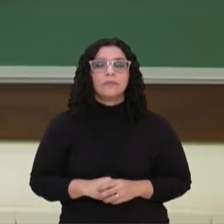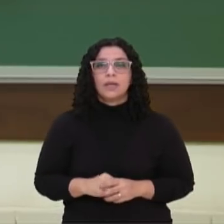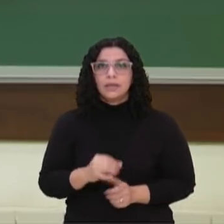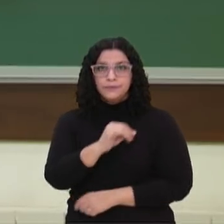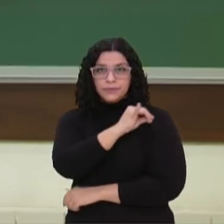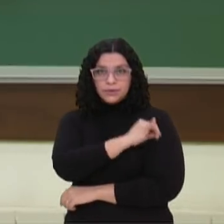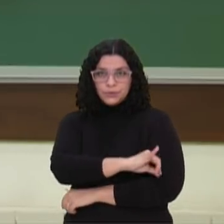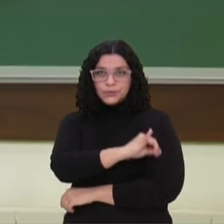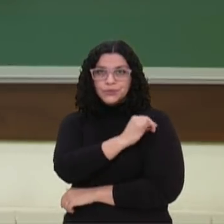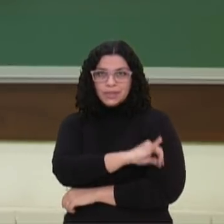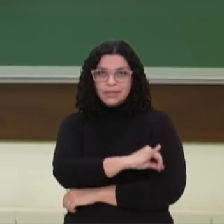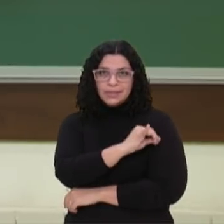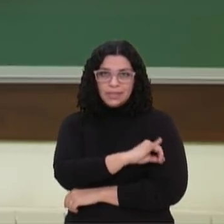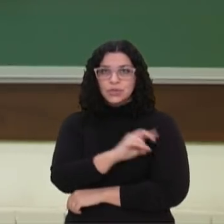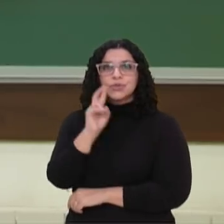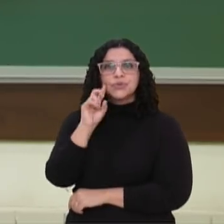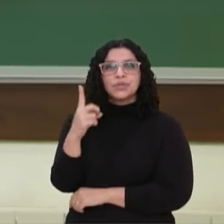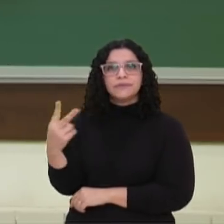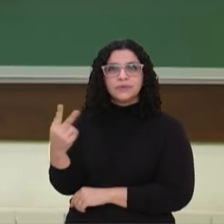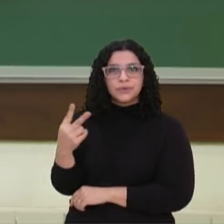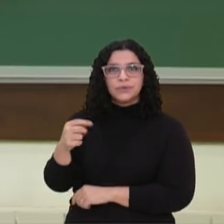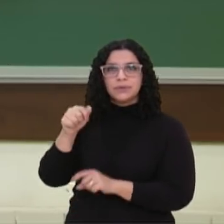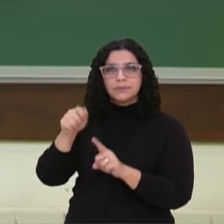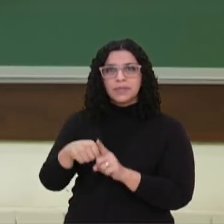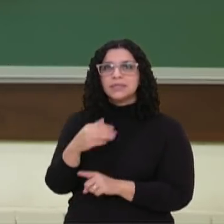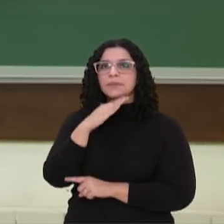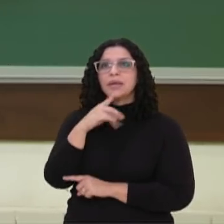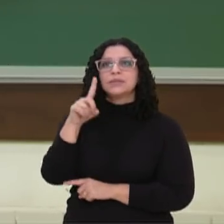Rio de Janeiro, 22 de março de